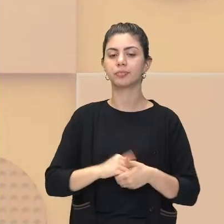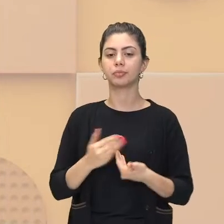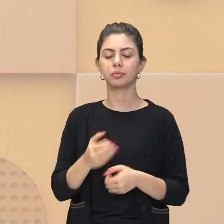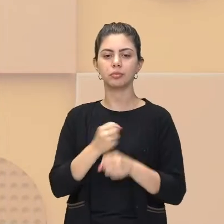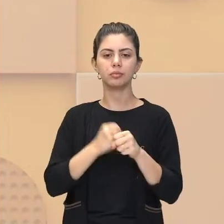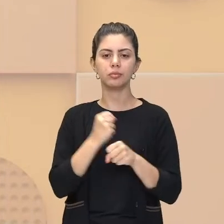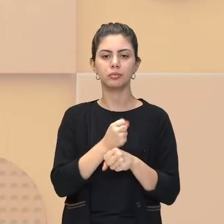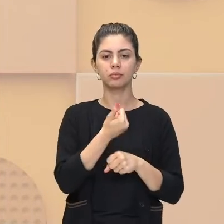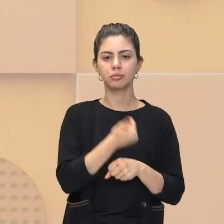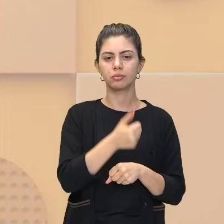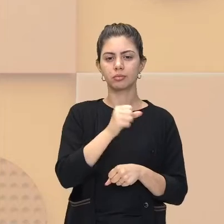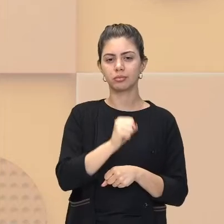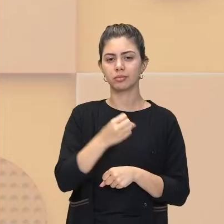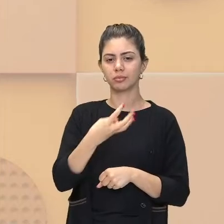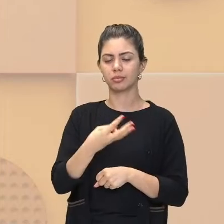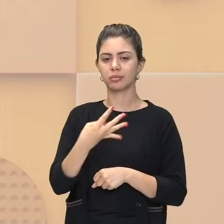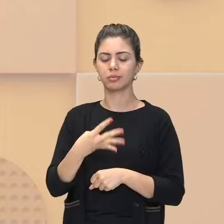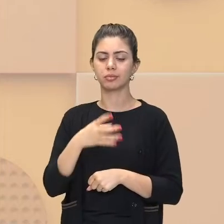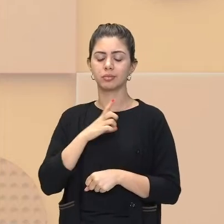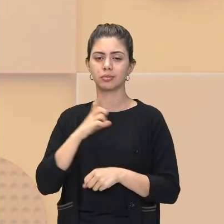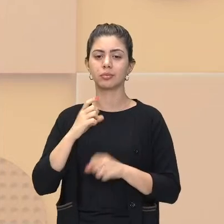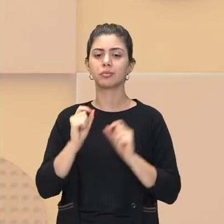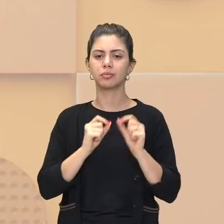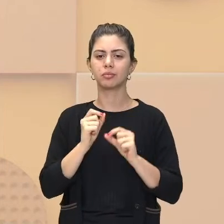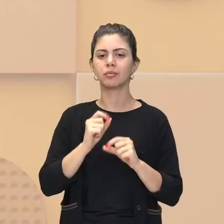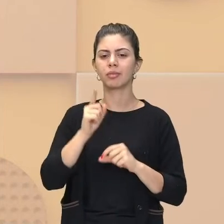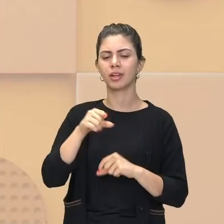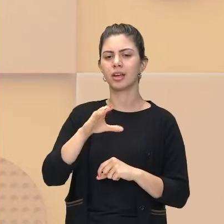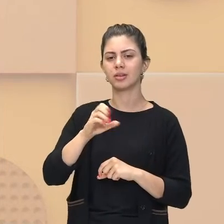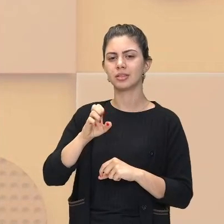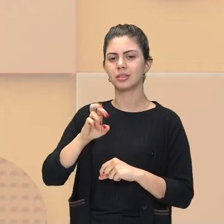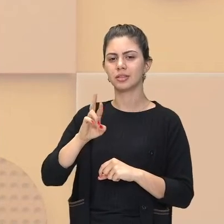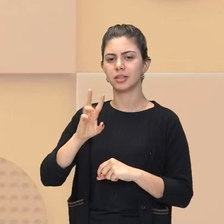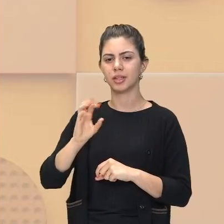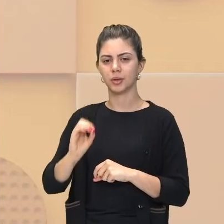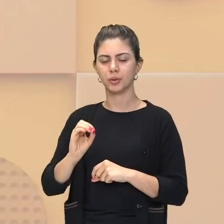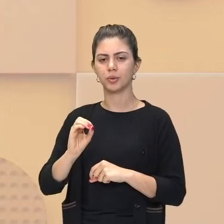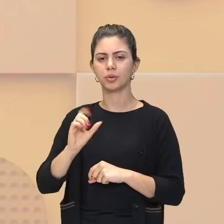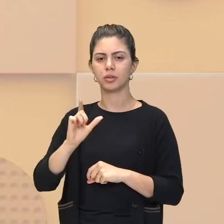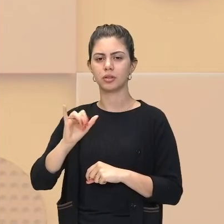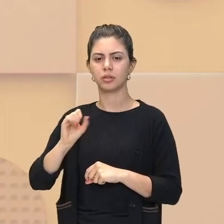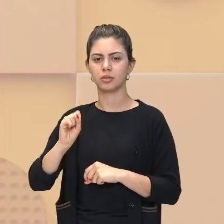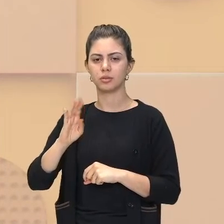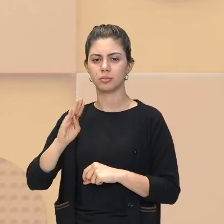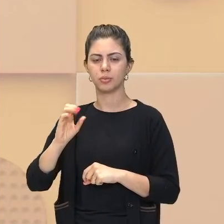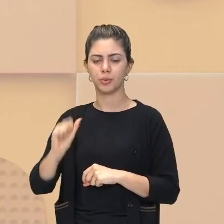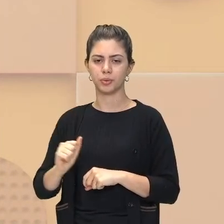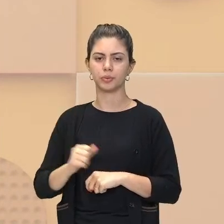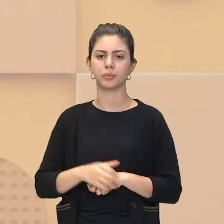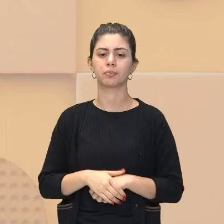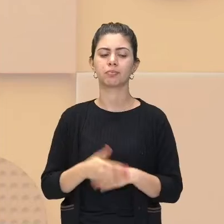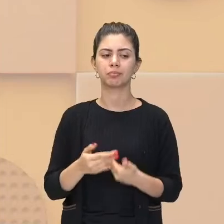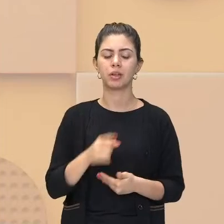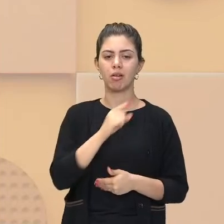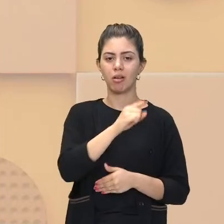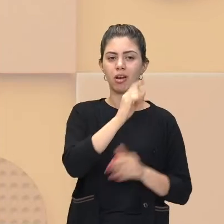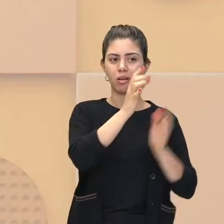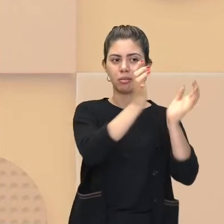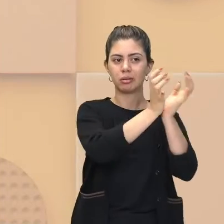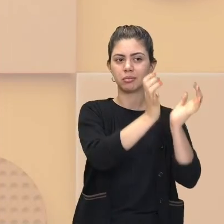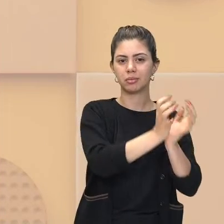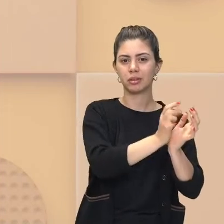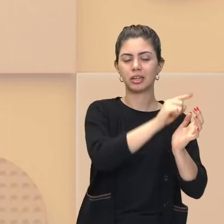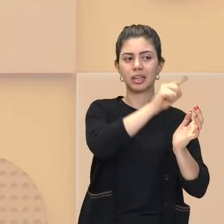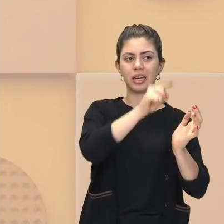1384, vai haver o Cerco de Lisboa, porque os castelhanos eles eram numericamente maior que os portugueses. Eles